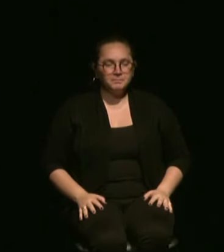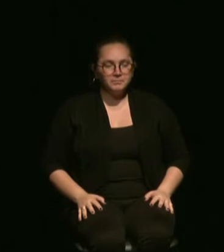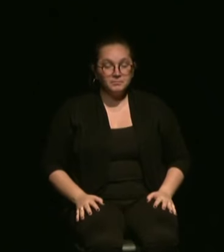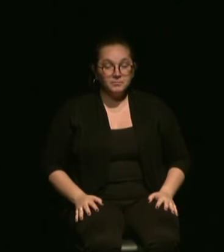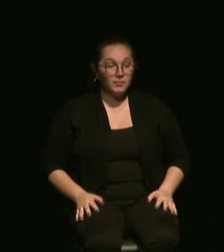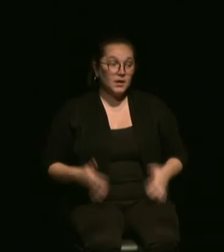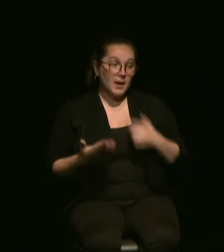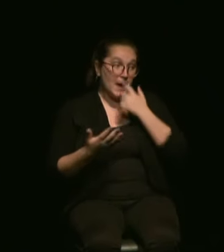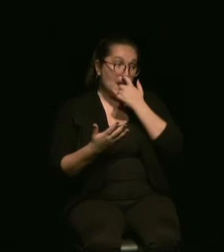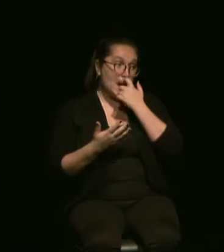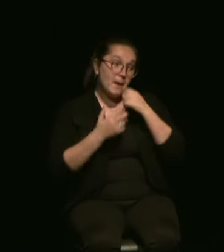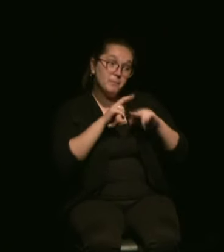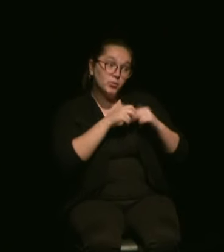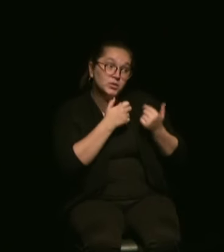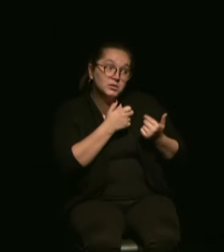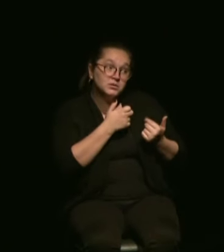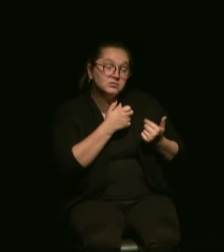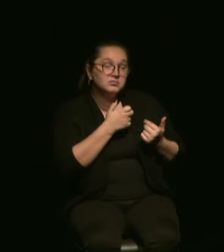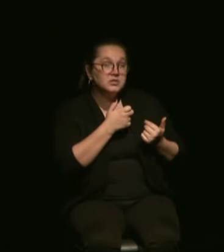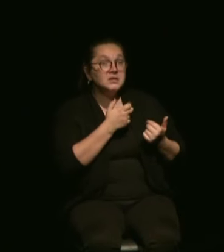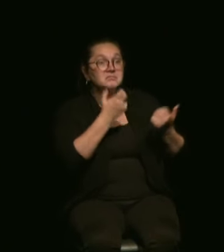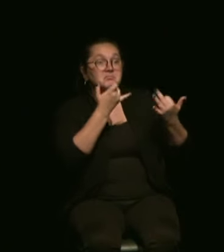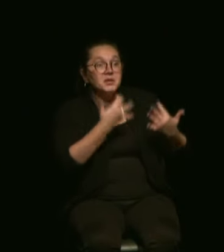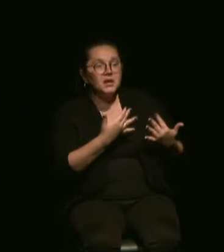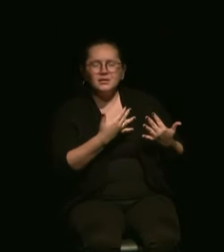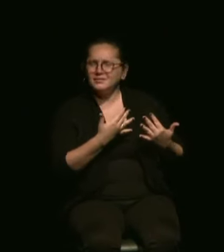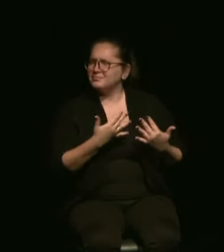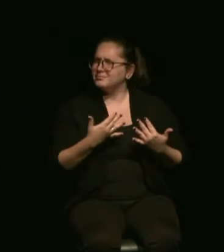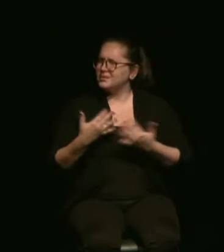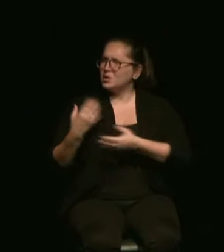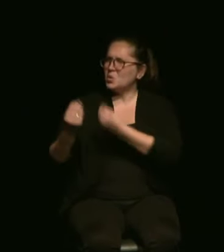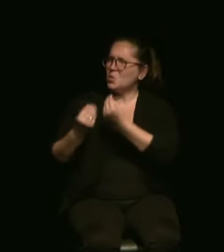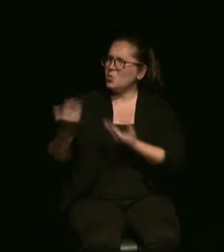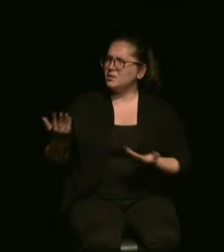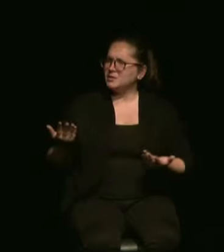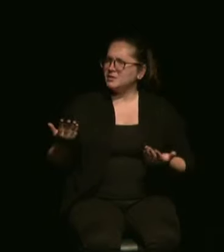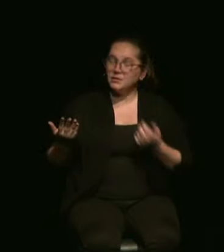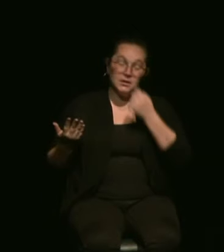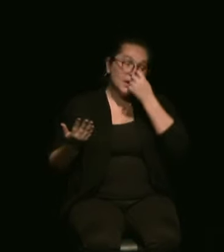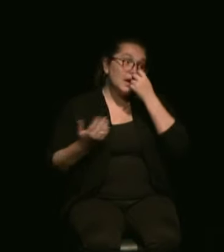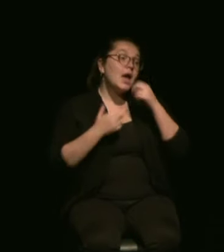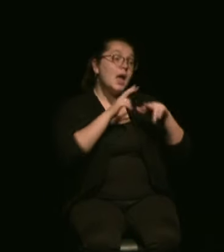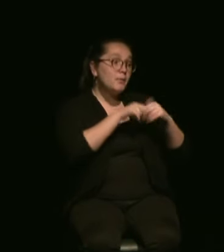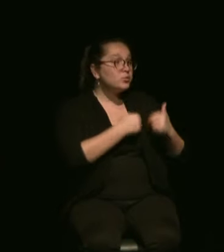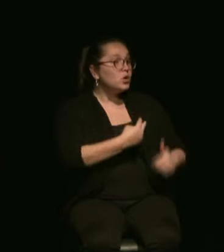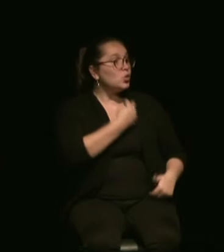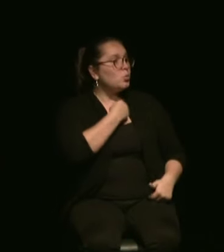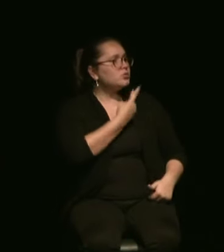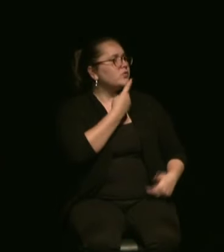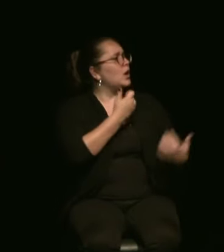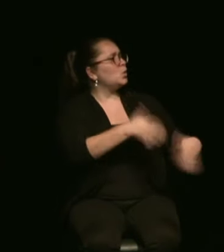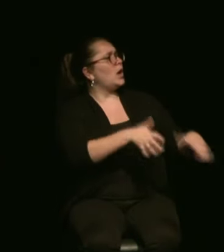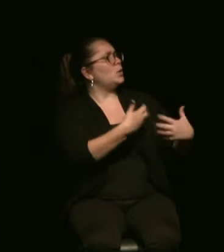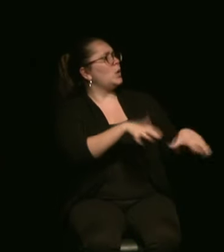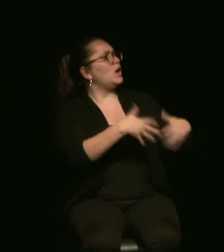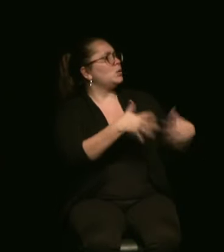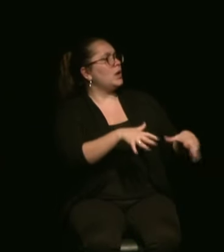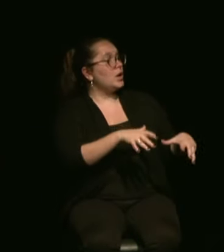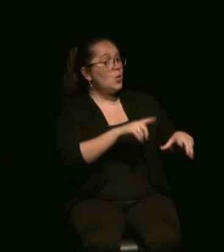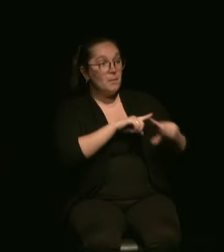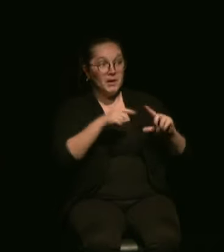É por isso que não dá para rejeitar nada. Quê? Como assim? É por isso não que... dá para rejeitar nada, nem aceitar inteiramente